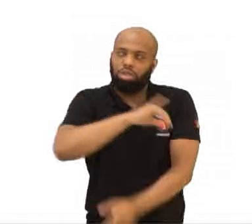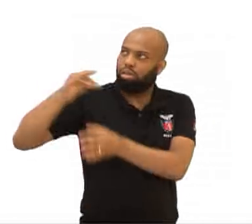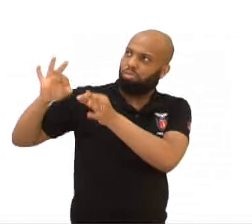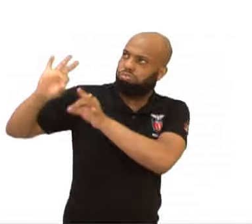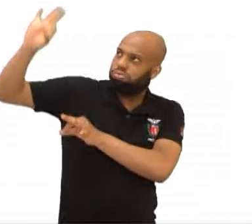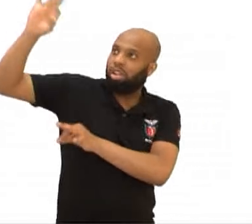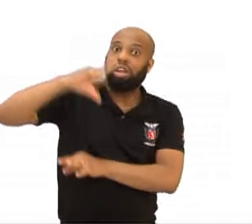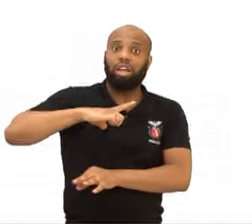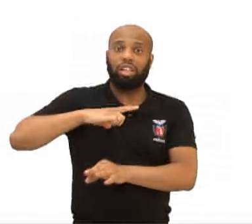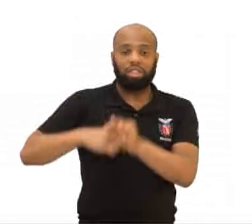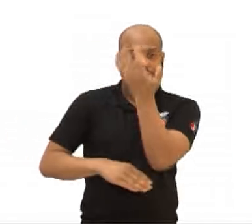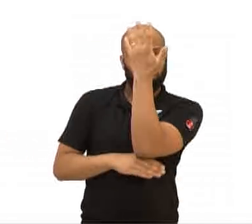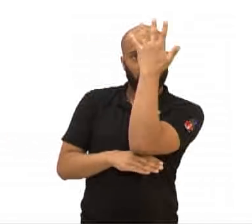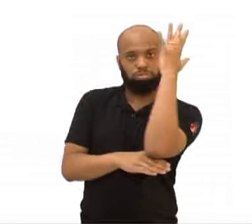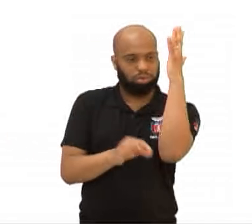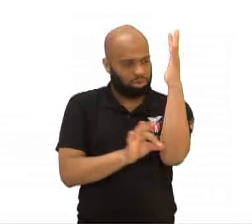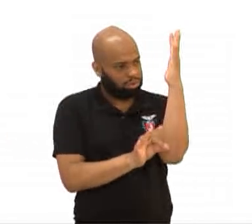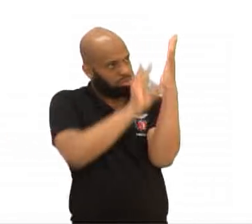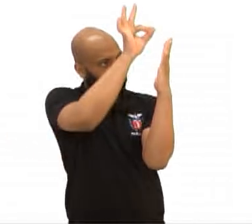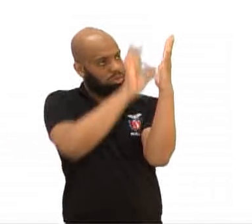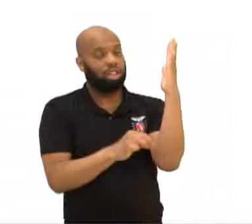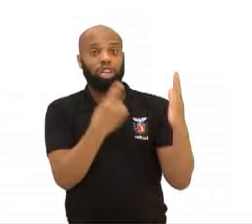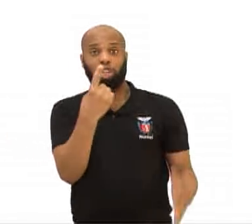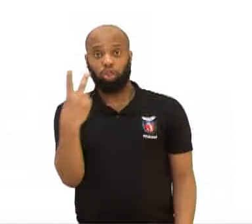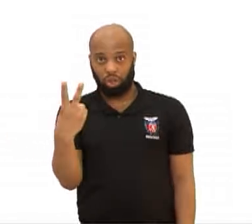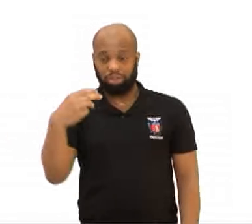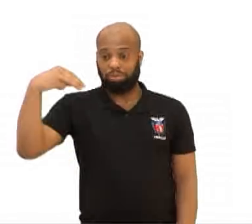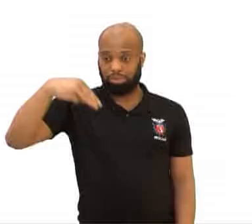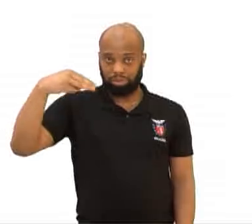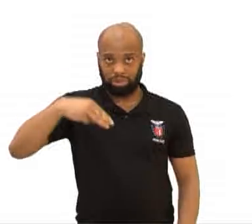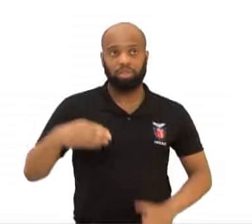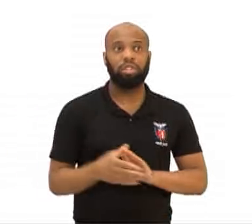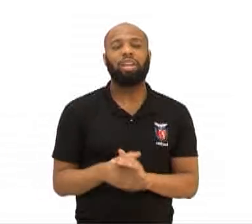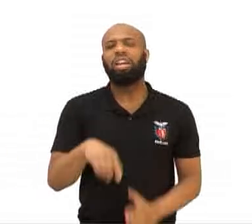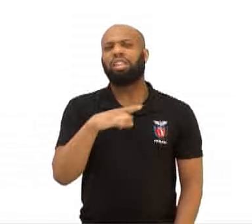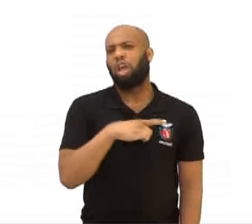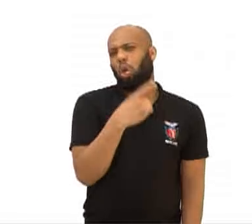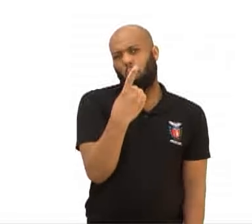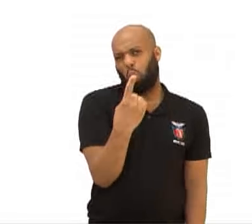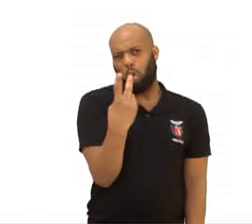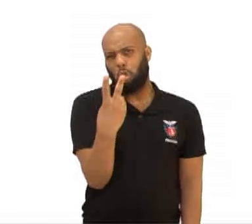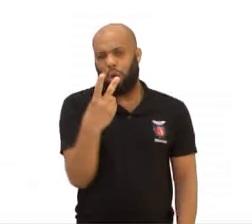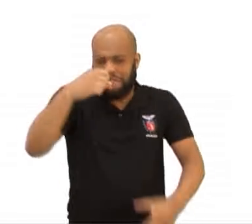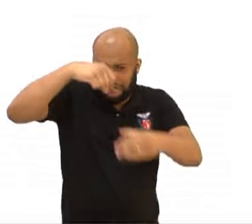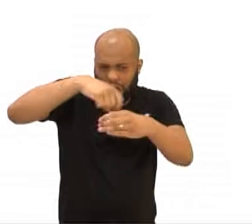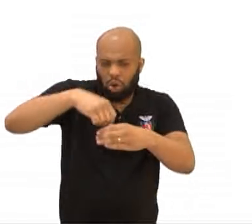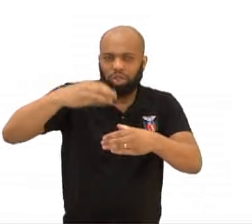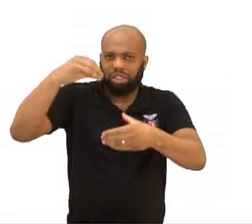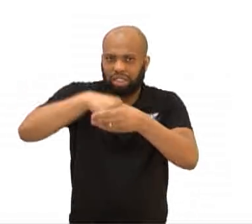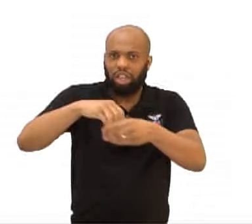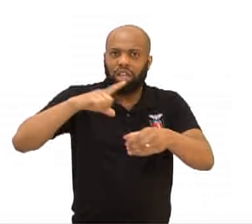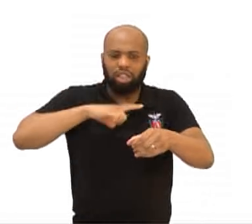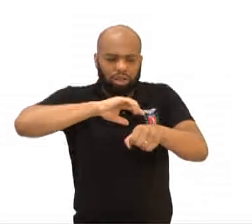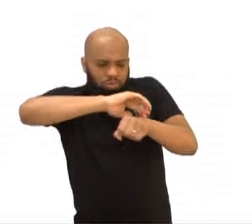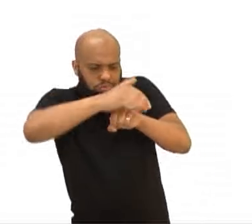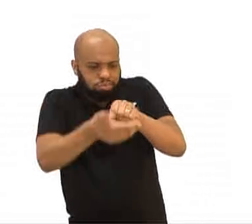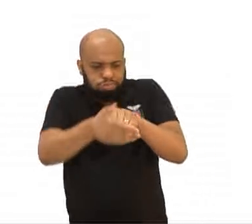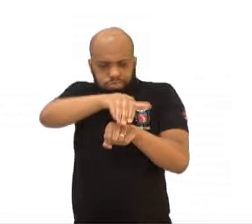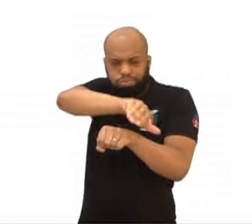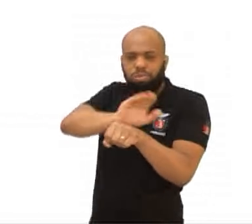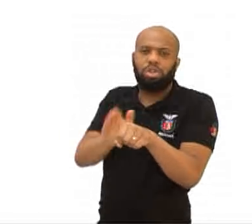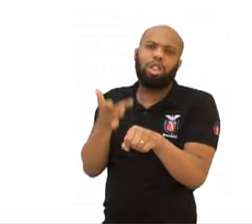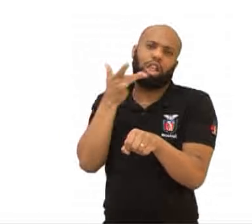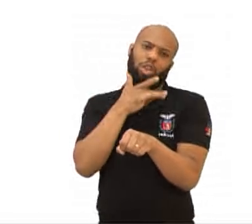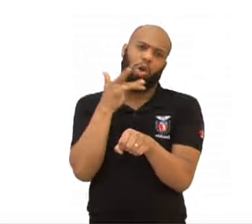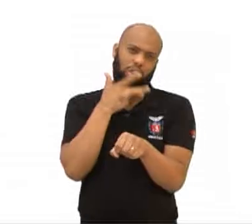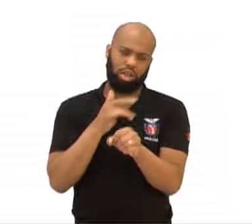de altura. A pitomba possui, em geral, 1 a 2 caroços revestidos por uma camada fina e